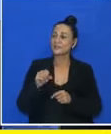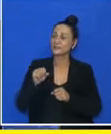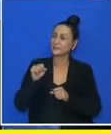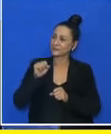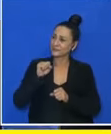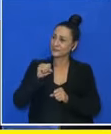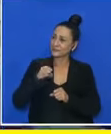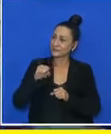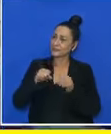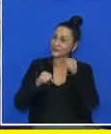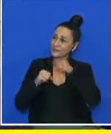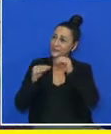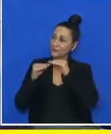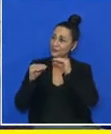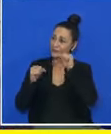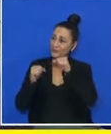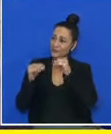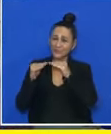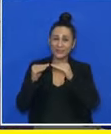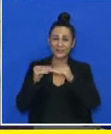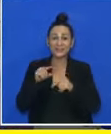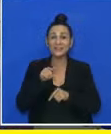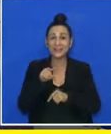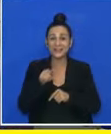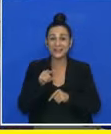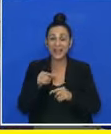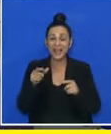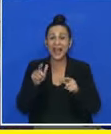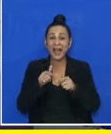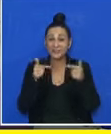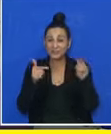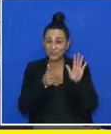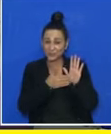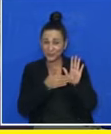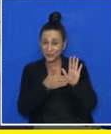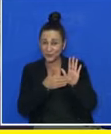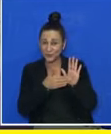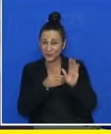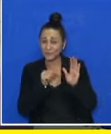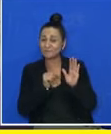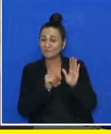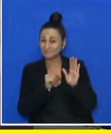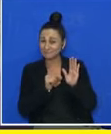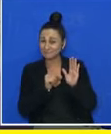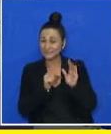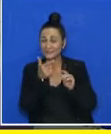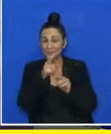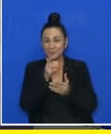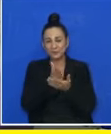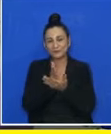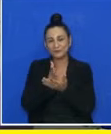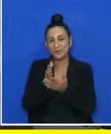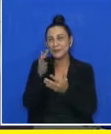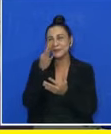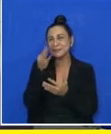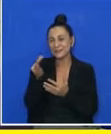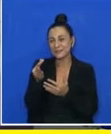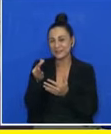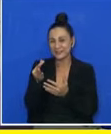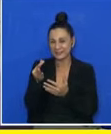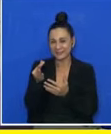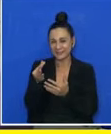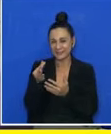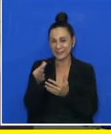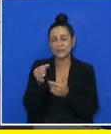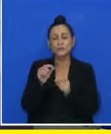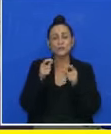Confirmo. Obrigado. E aí, a sorte estava na sua aposta. Logo após a apuração, fique atento, fique atenta.